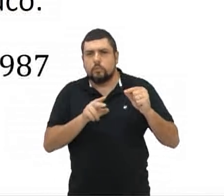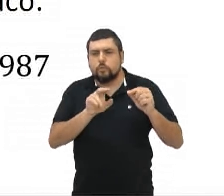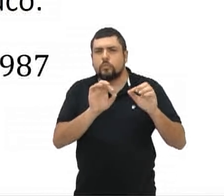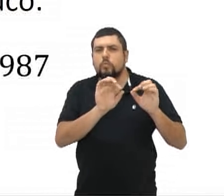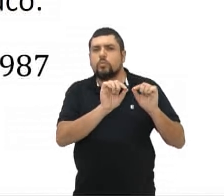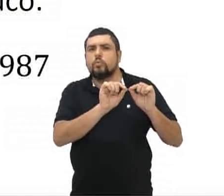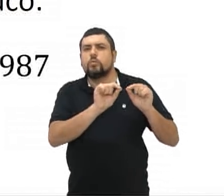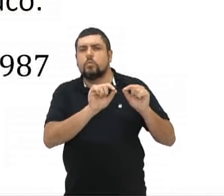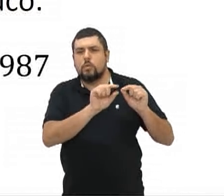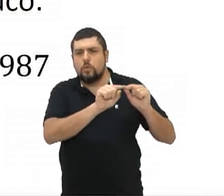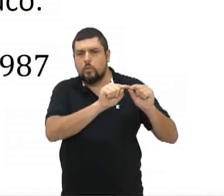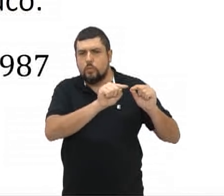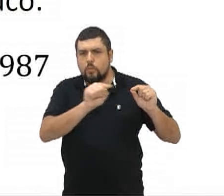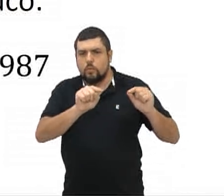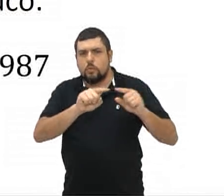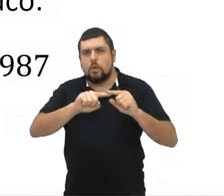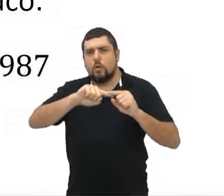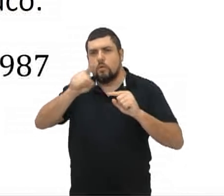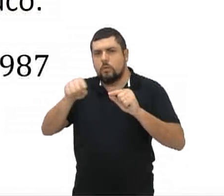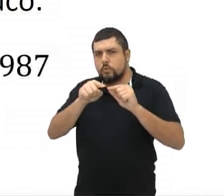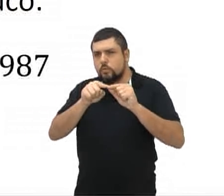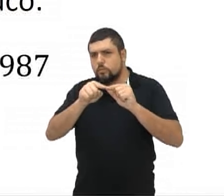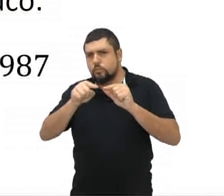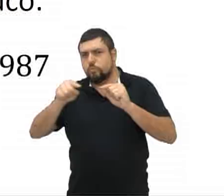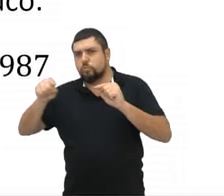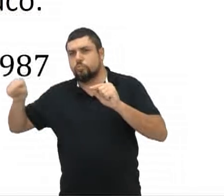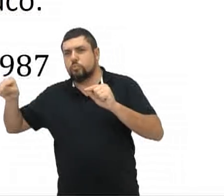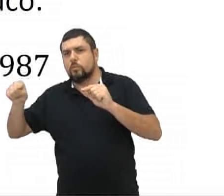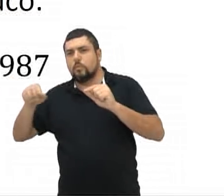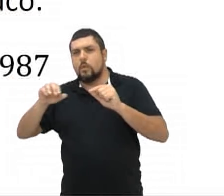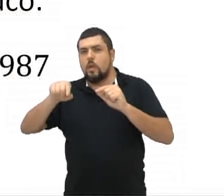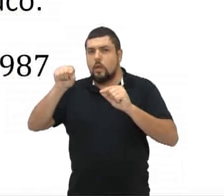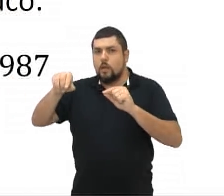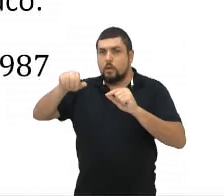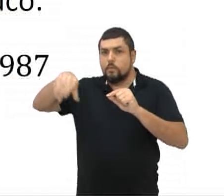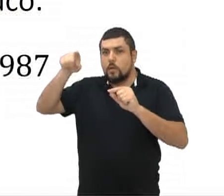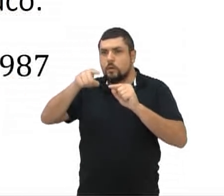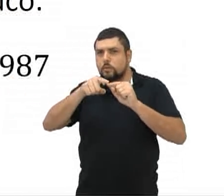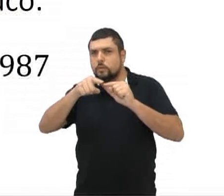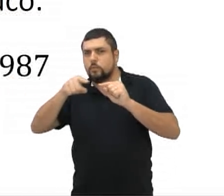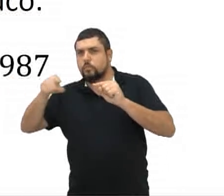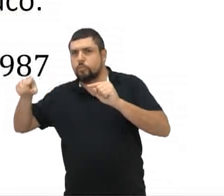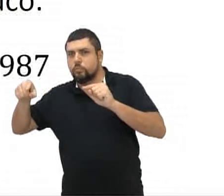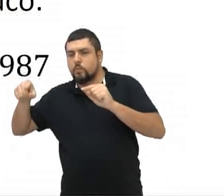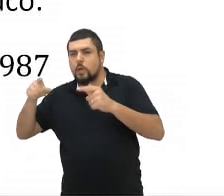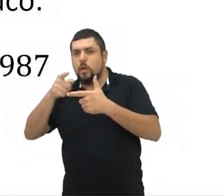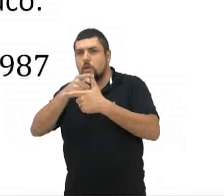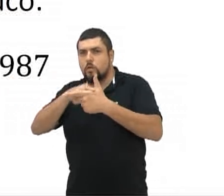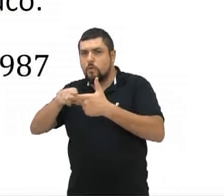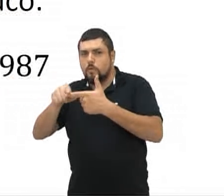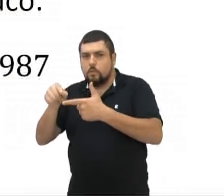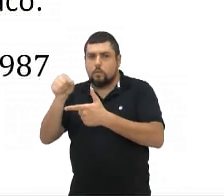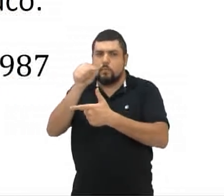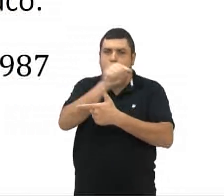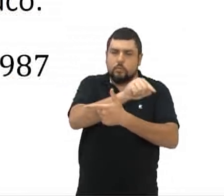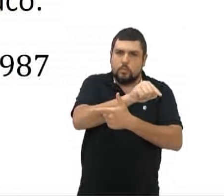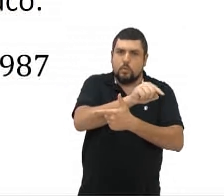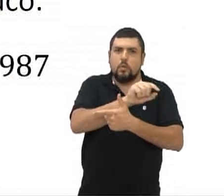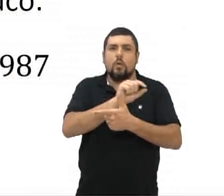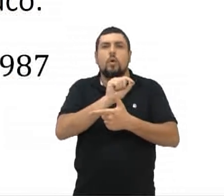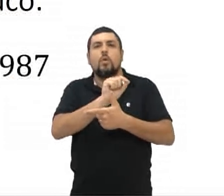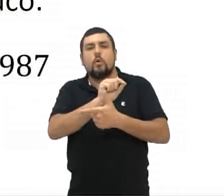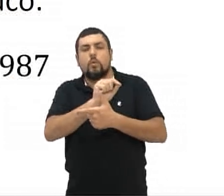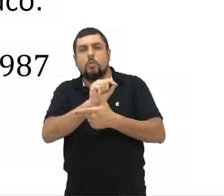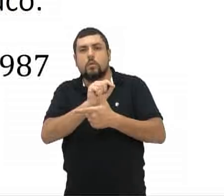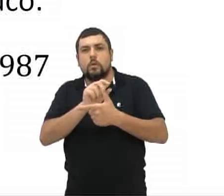forma que o segmento mais longo da reta, dividido pelo segmento menor, seja igual